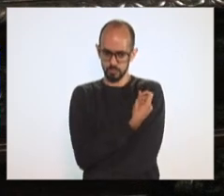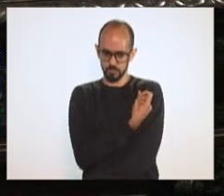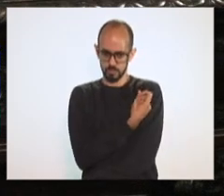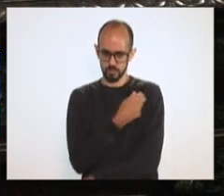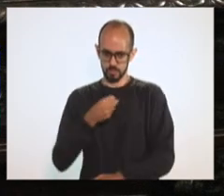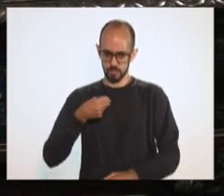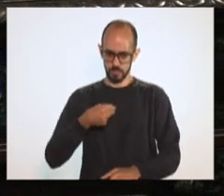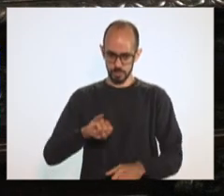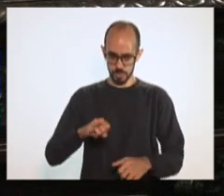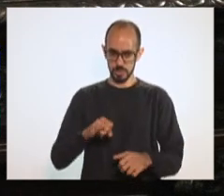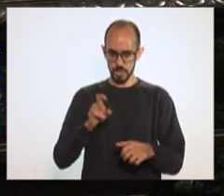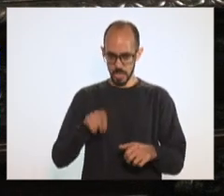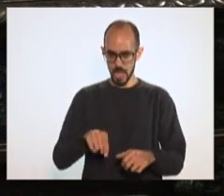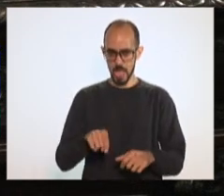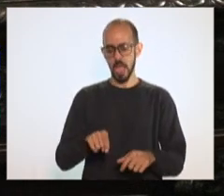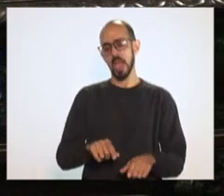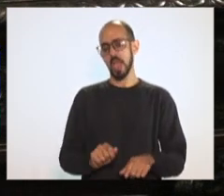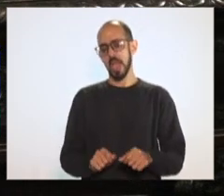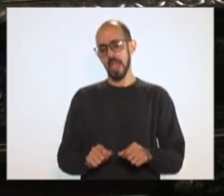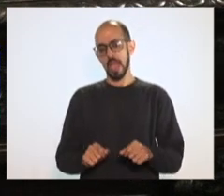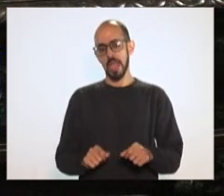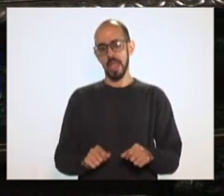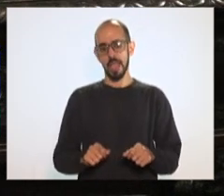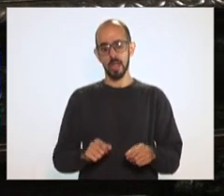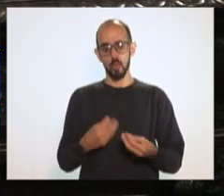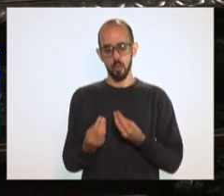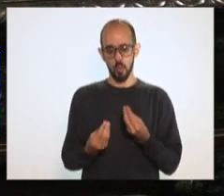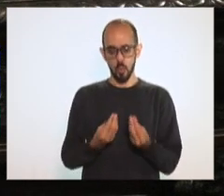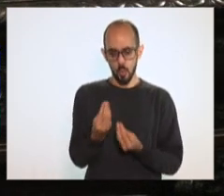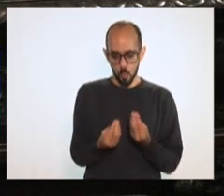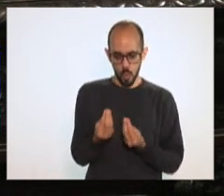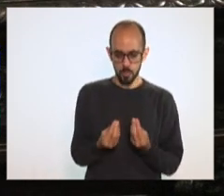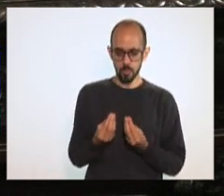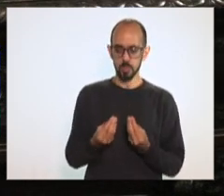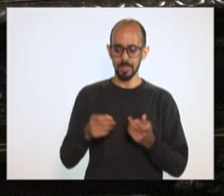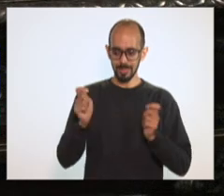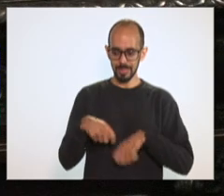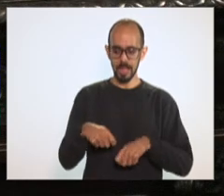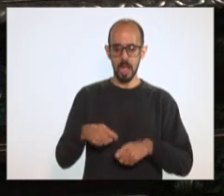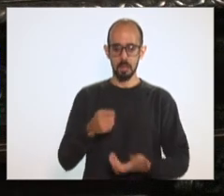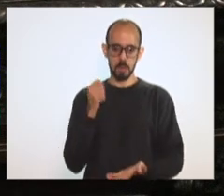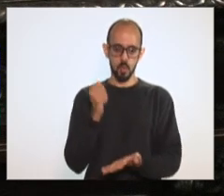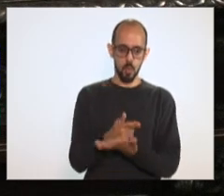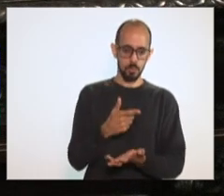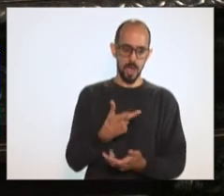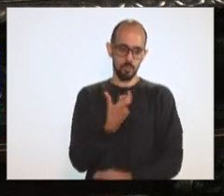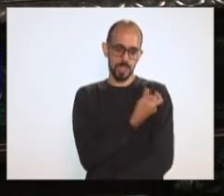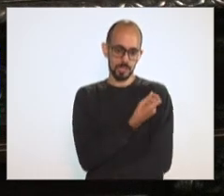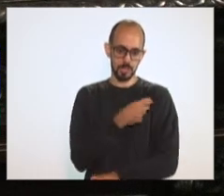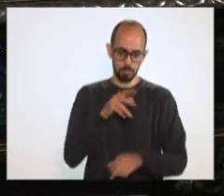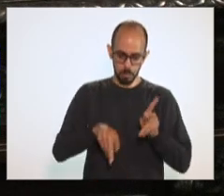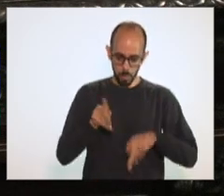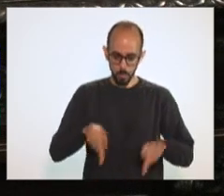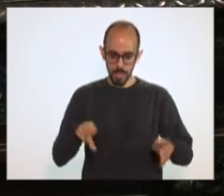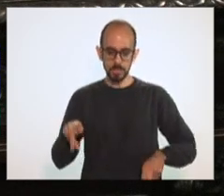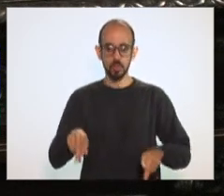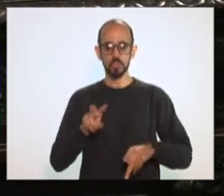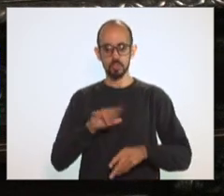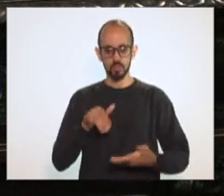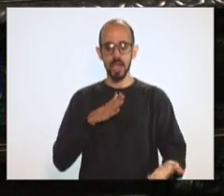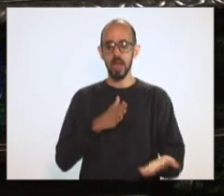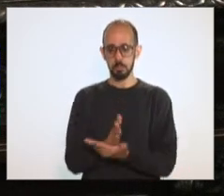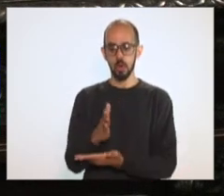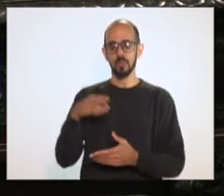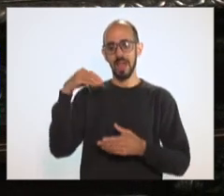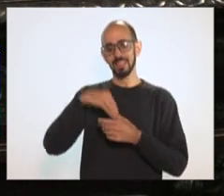dessa forma que as vacinas podem chegar com mais celeridade à população, nós vamos aprovar aqui dentro